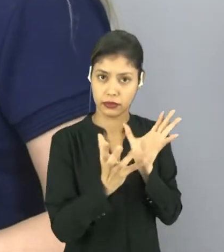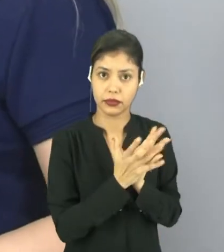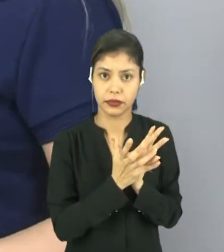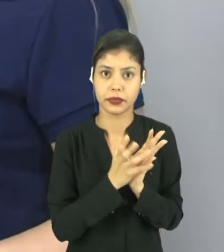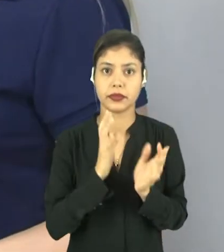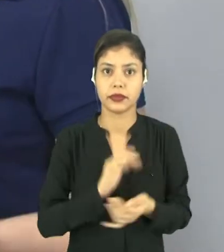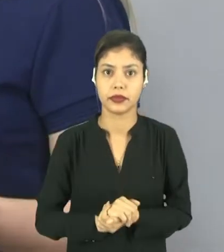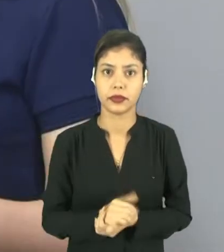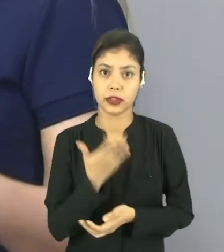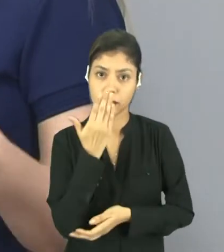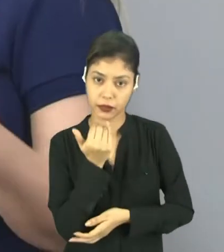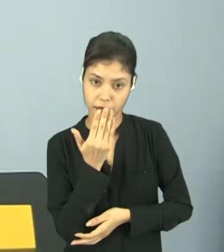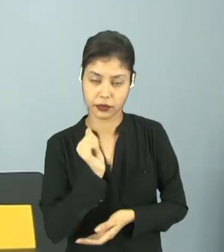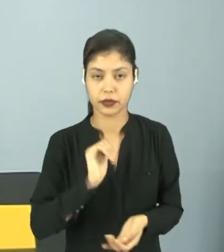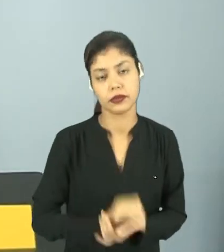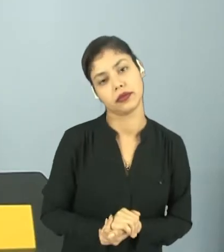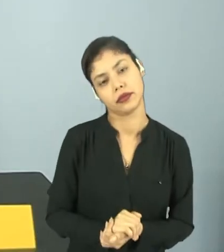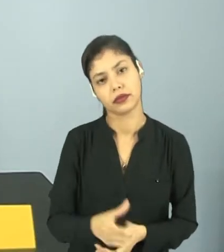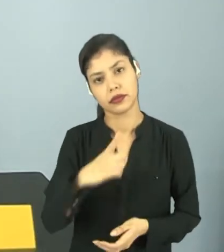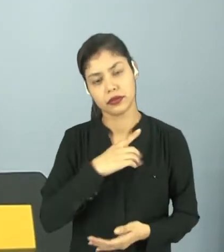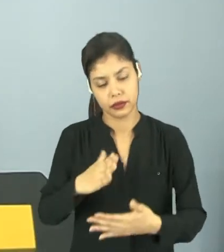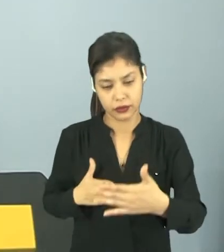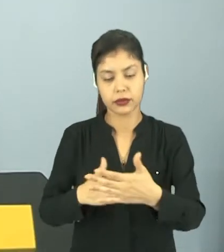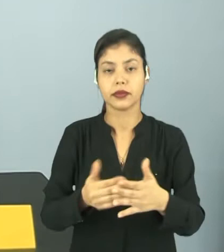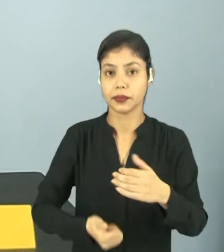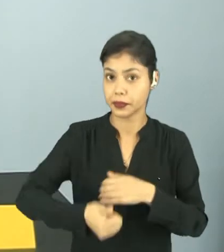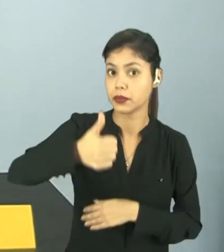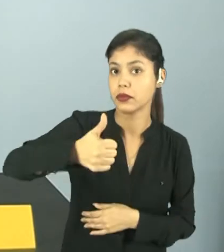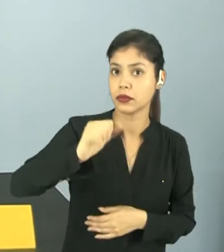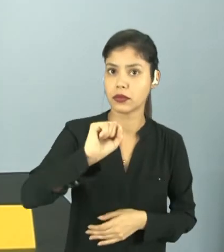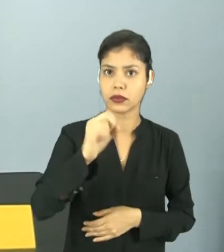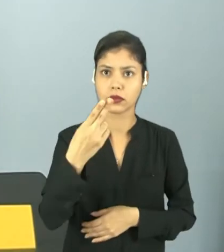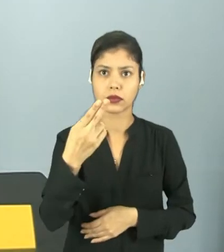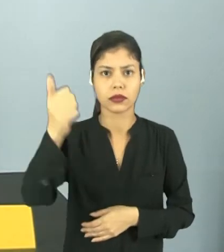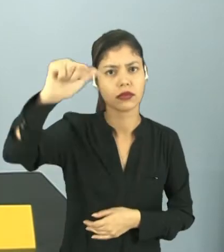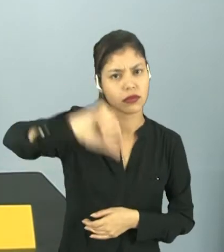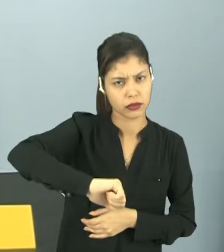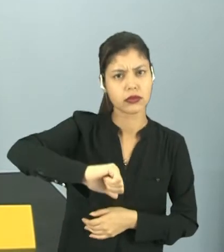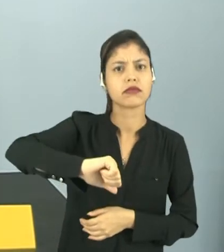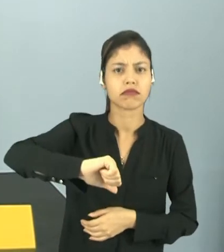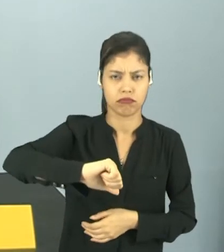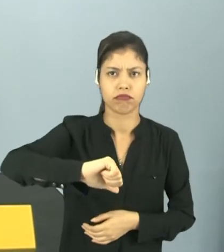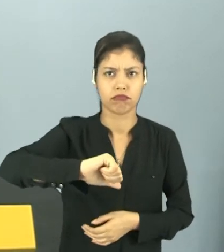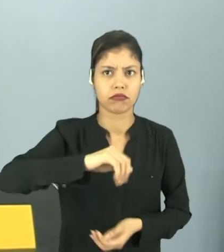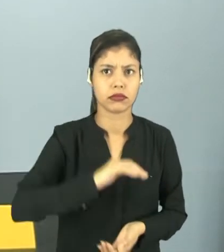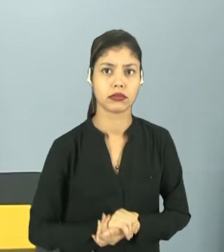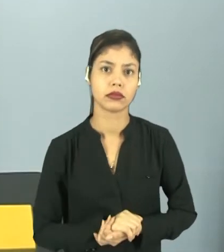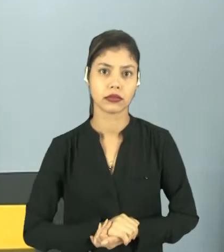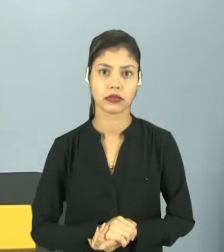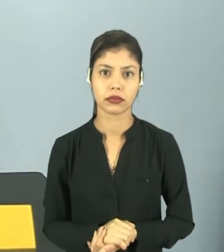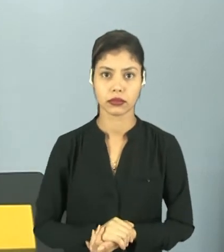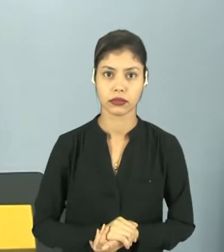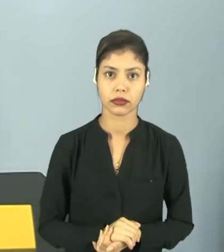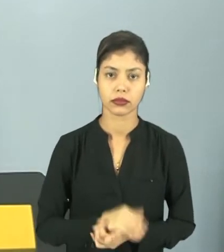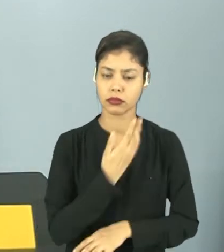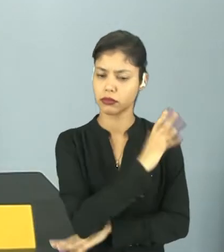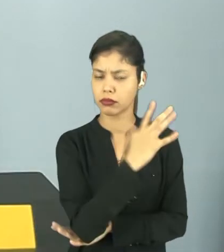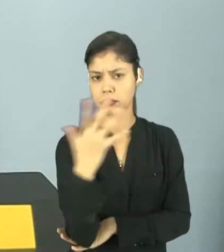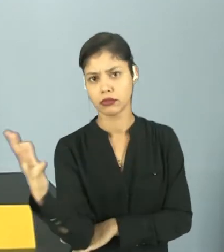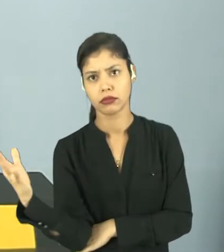humanos se alimentavam, existia um impacto positivo ou um impacto negativo no meio ambiente, na